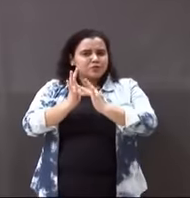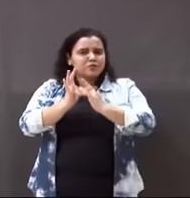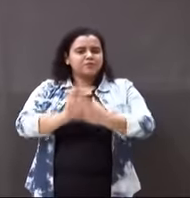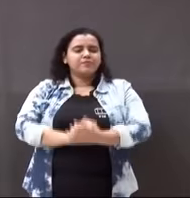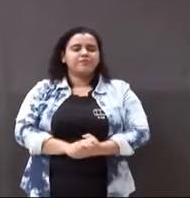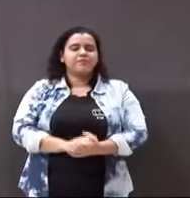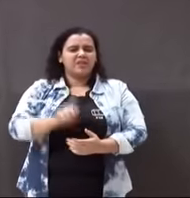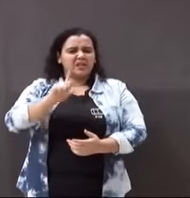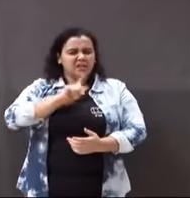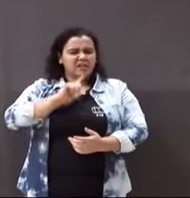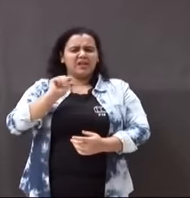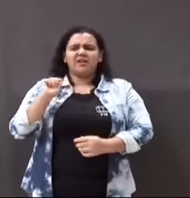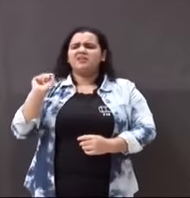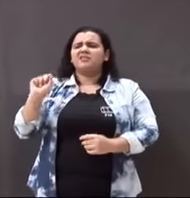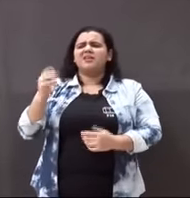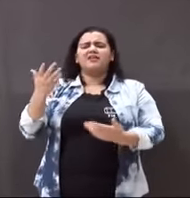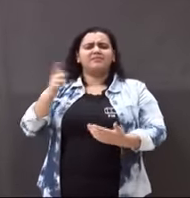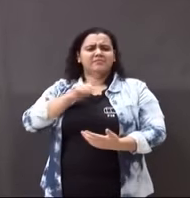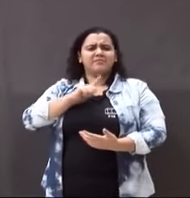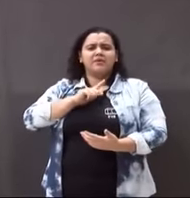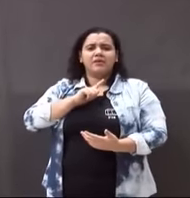E vai vir.